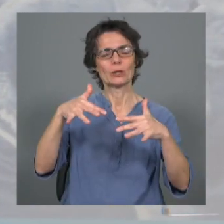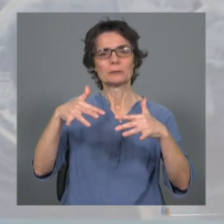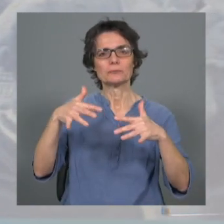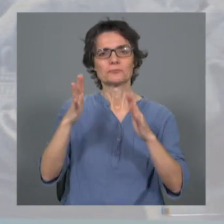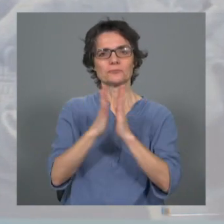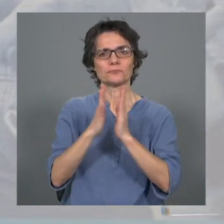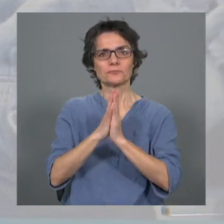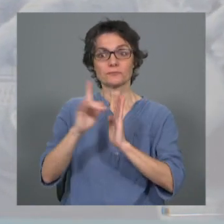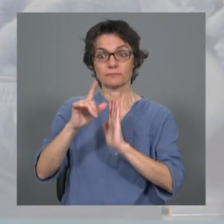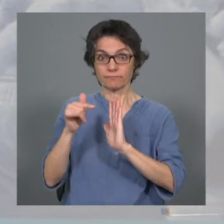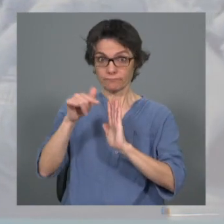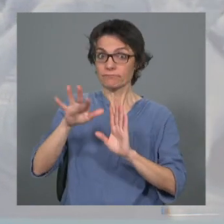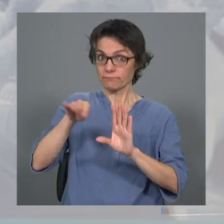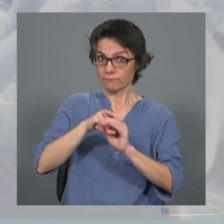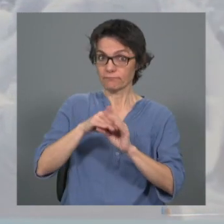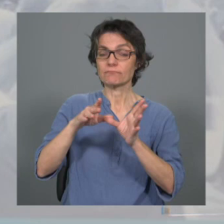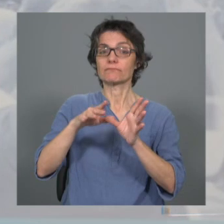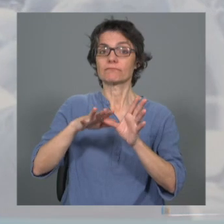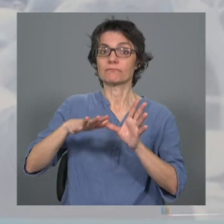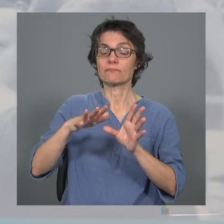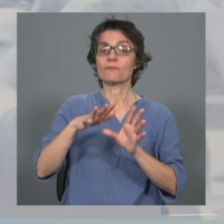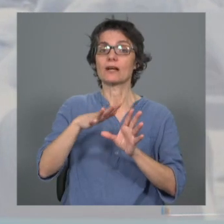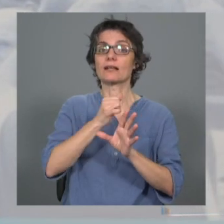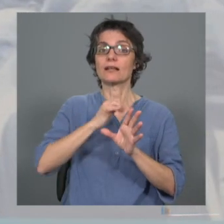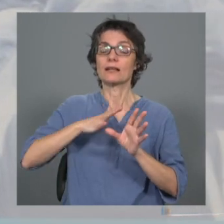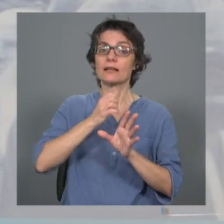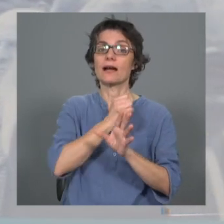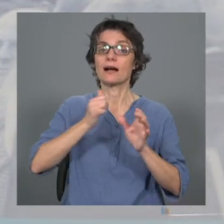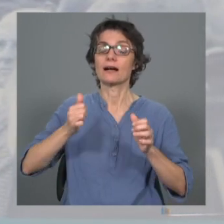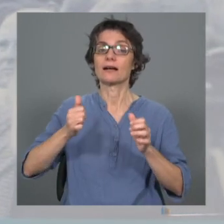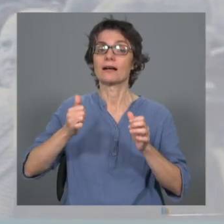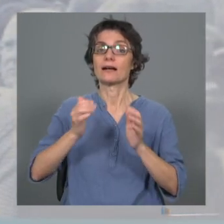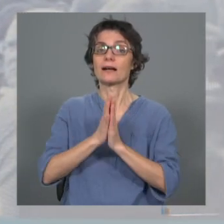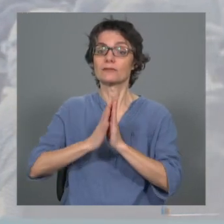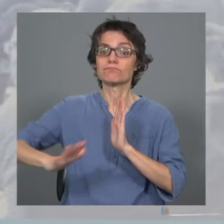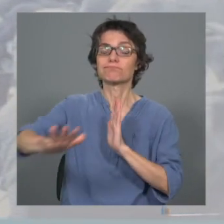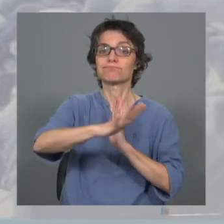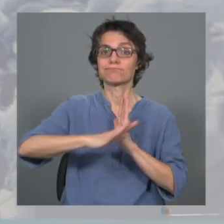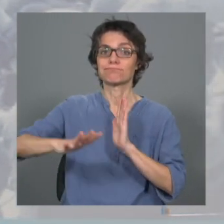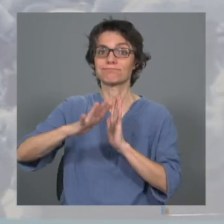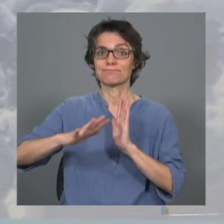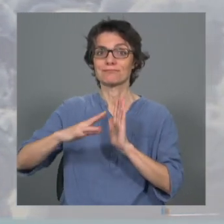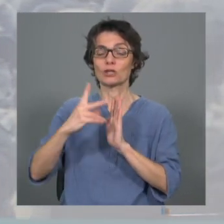Igreja em Lisboa, no Patriarcado, na Diocese, a nível vicarial.